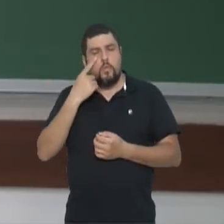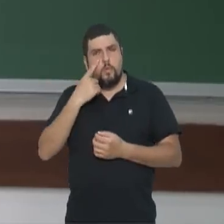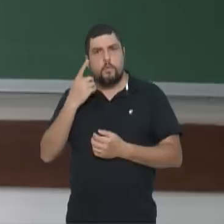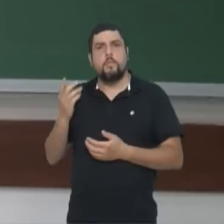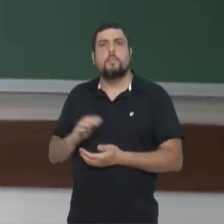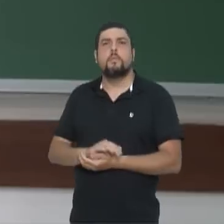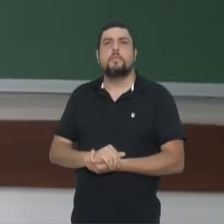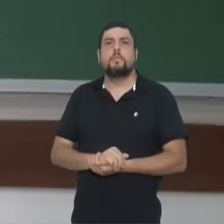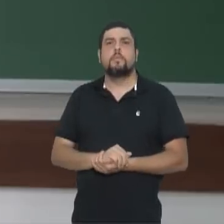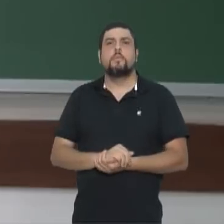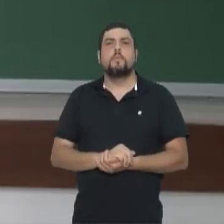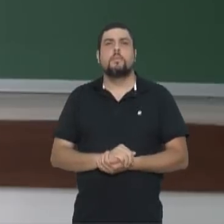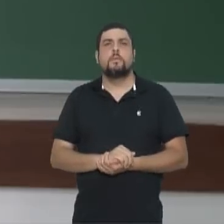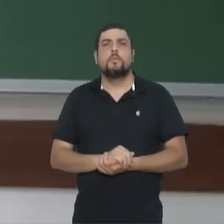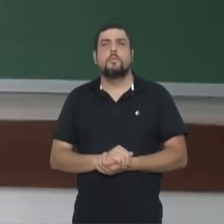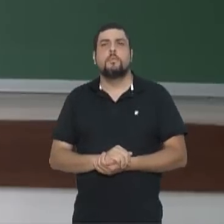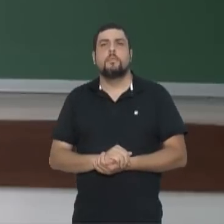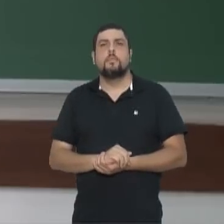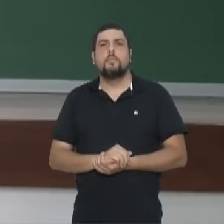pela frente.